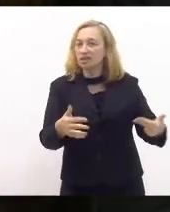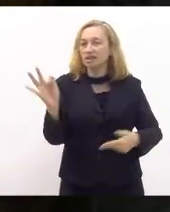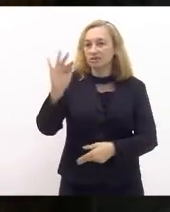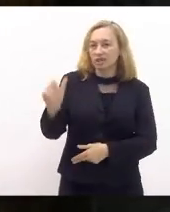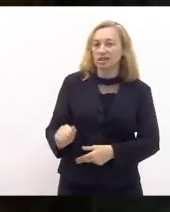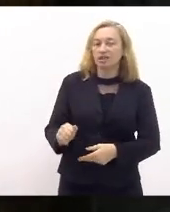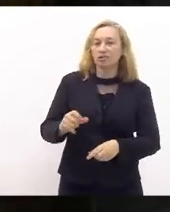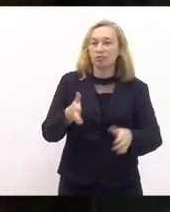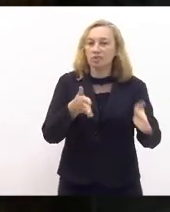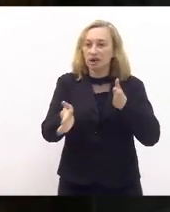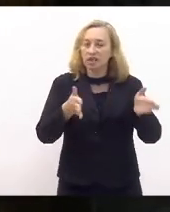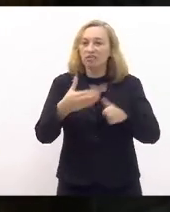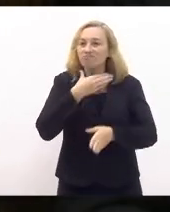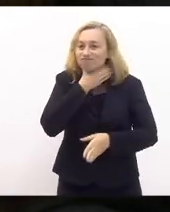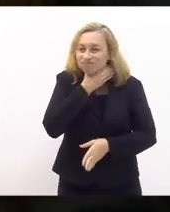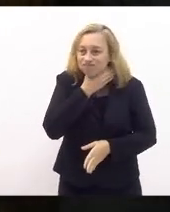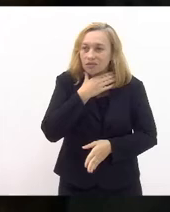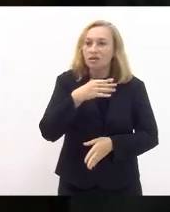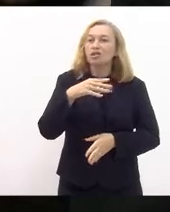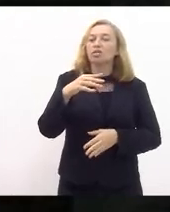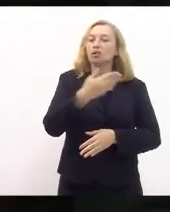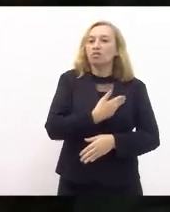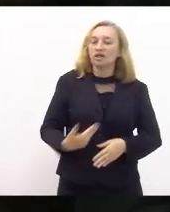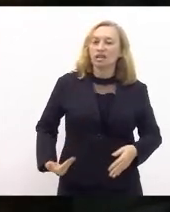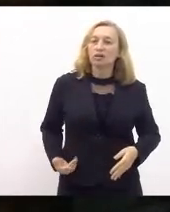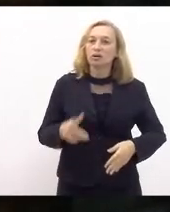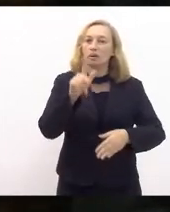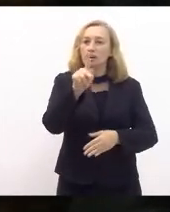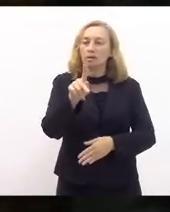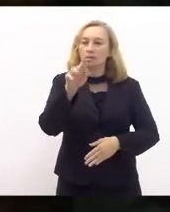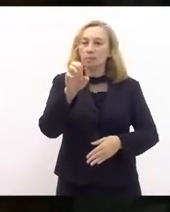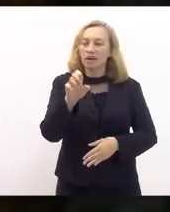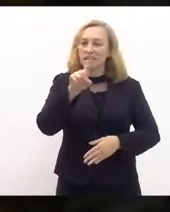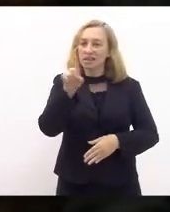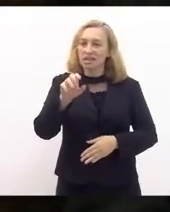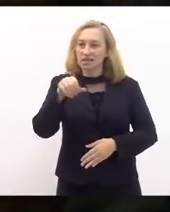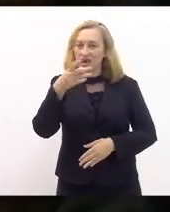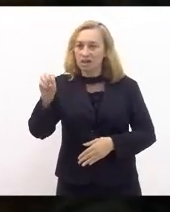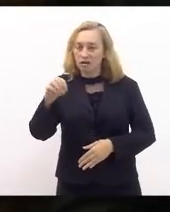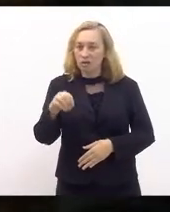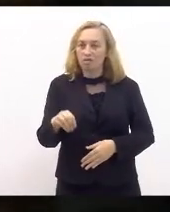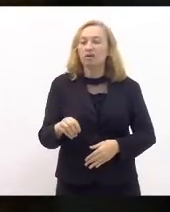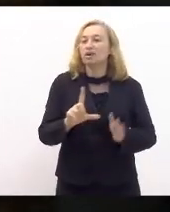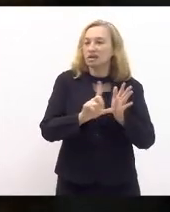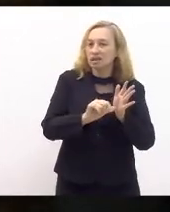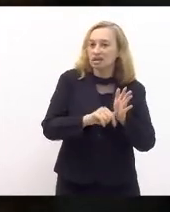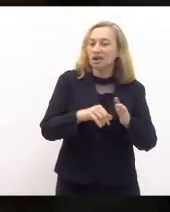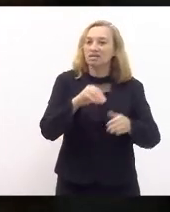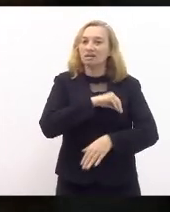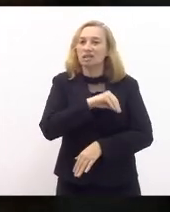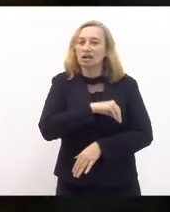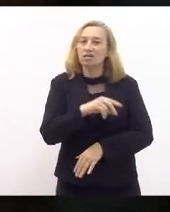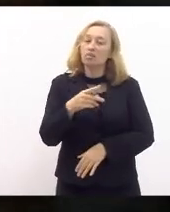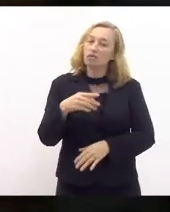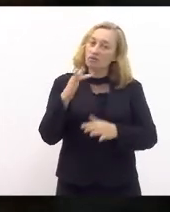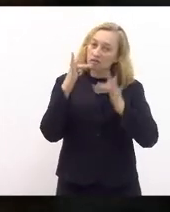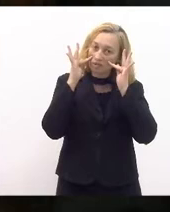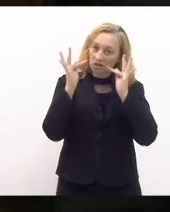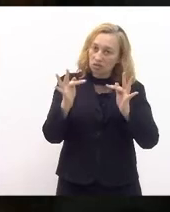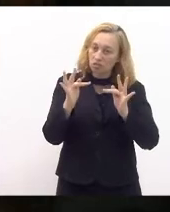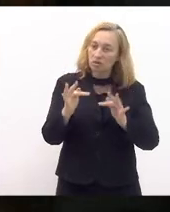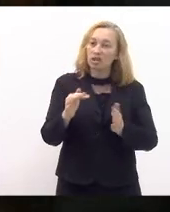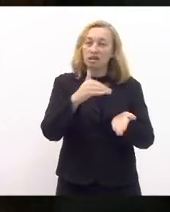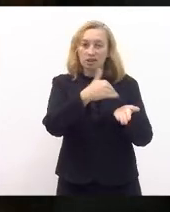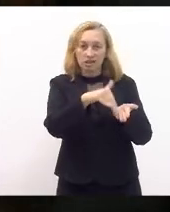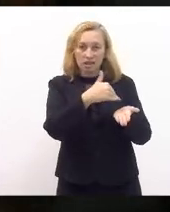crise do então governador Pezão, atrasos de salário. E eu posso lhe dar o testemunho que o